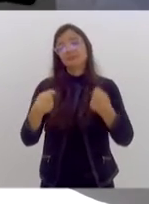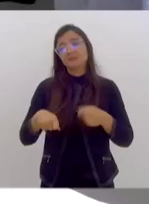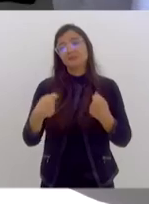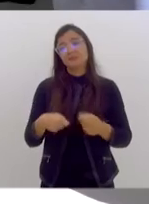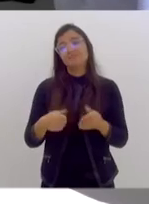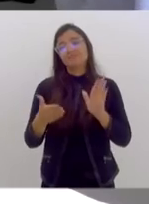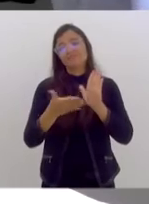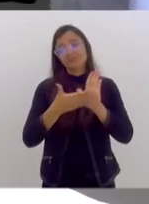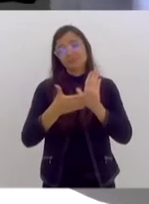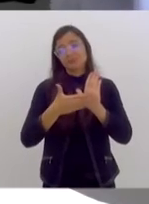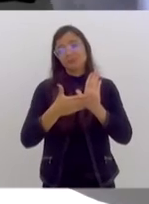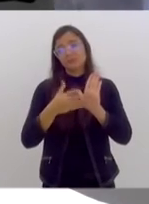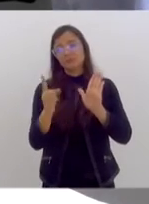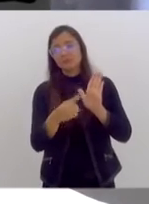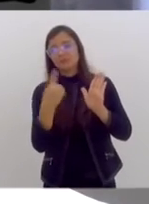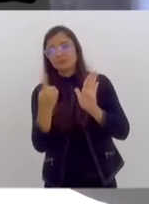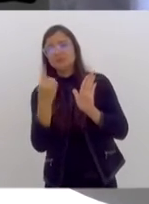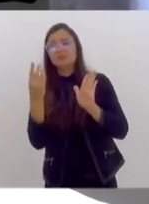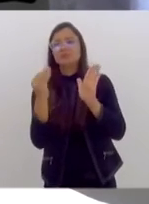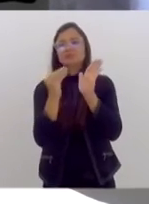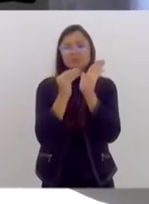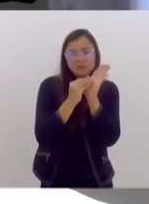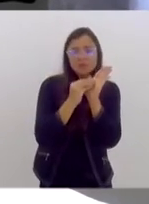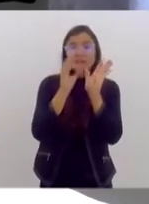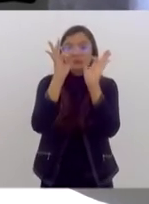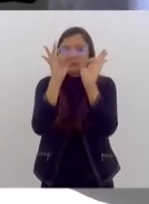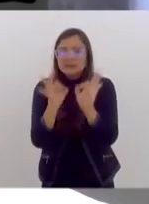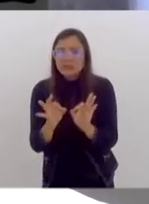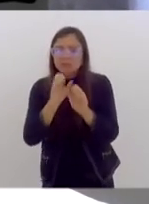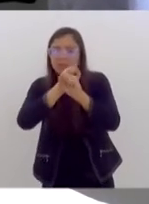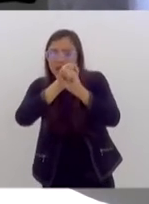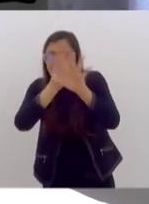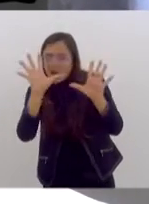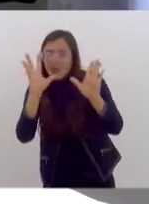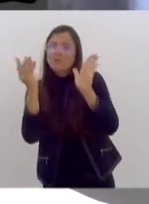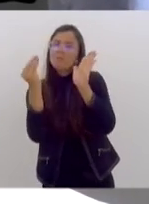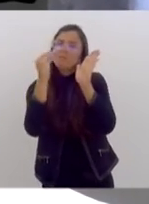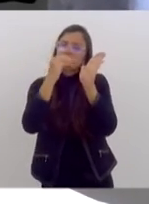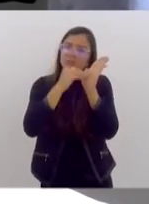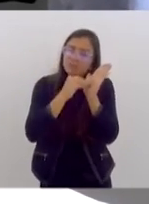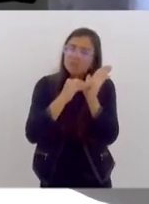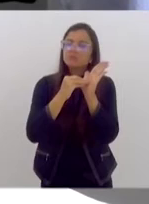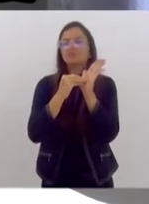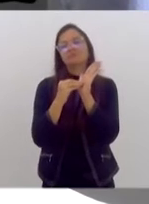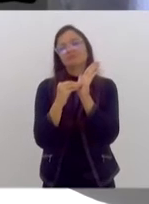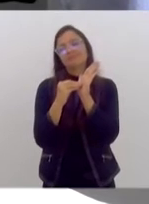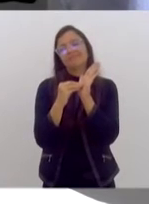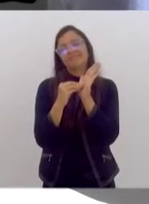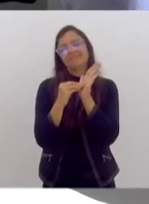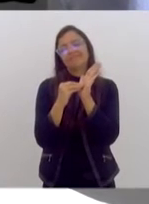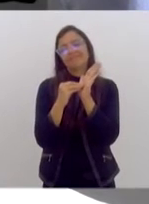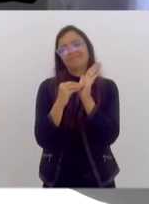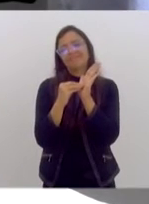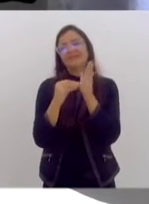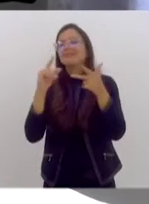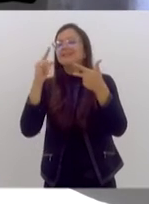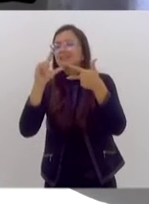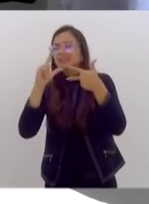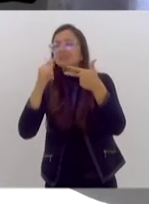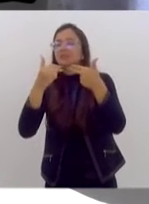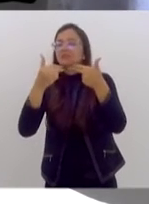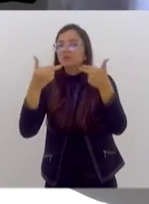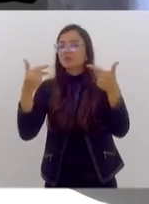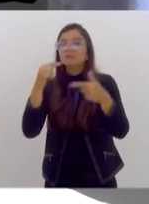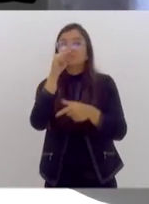proposta que a gente coloque é bem claro no relatório a indicação Legislativa para